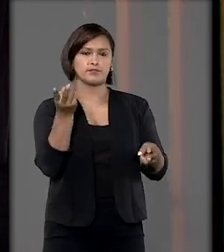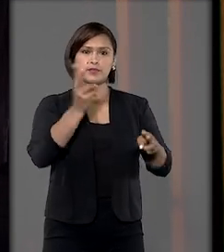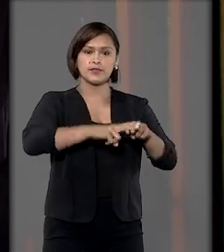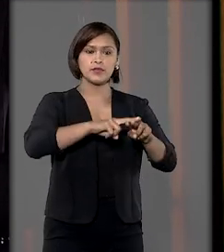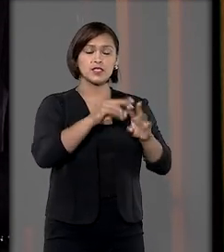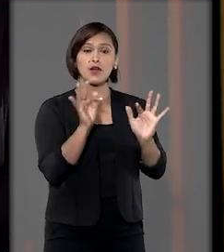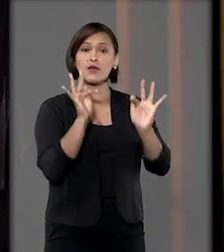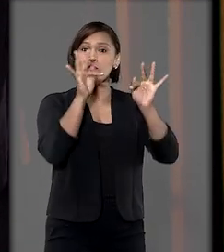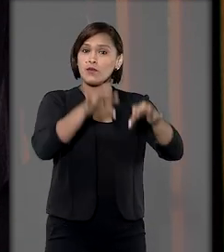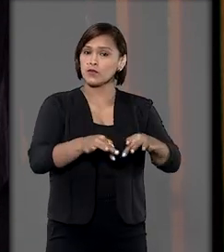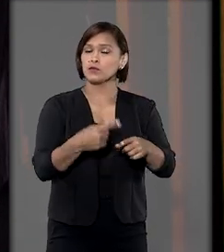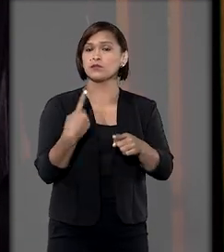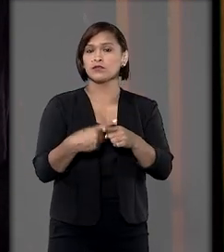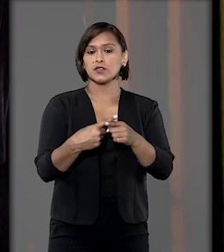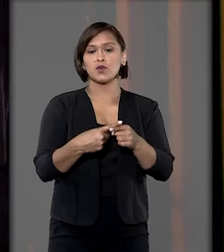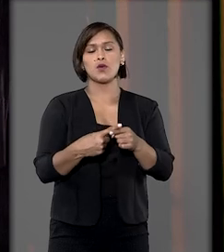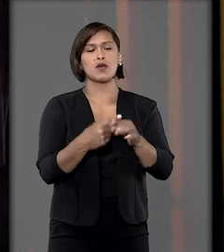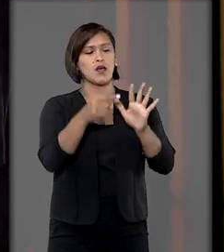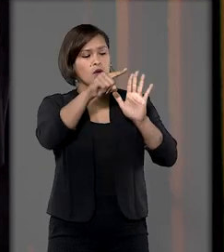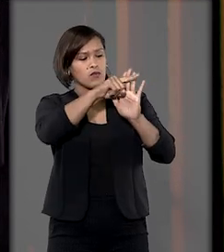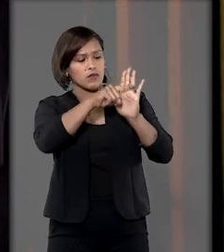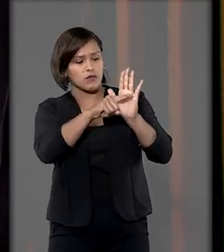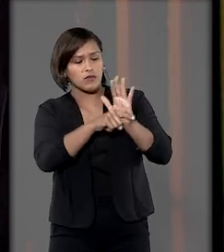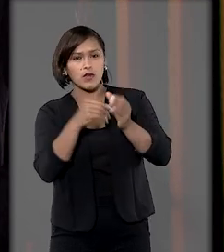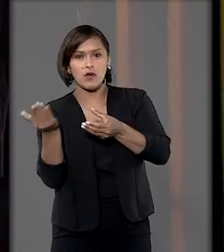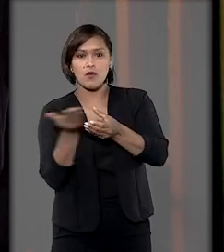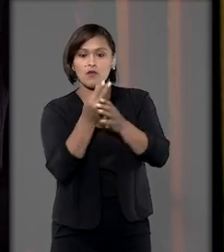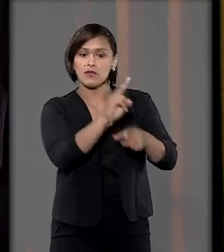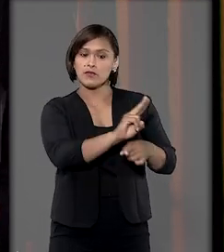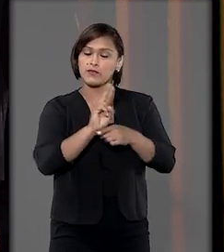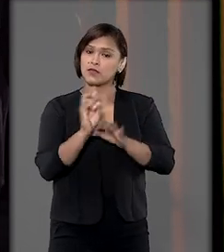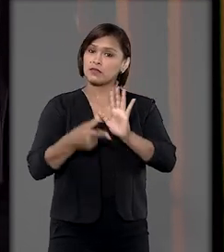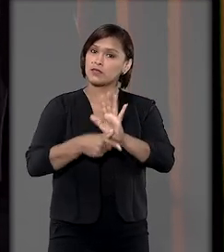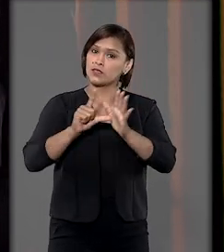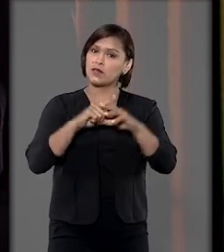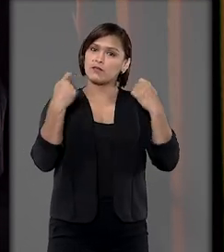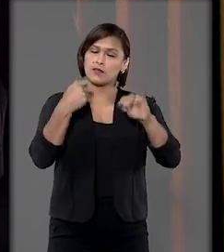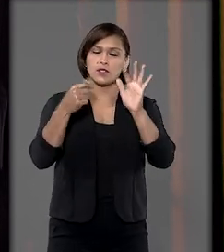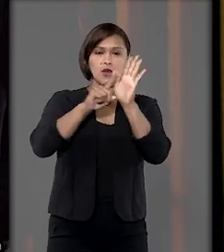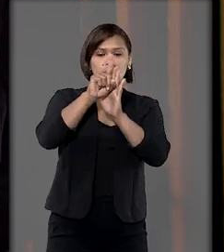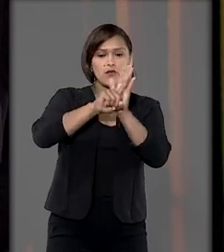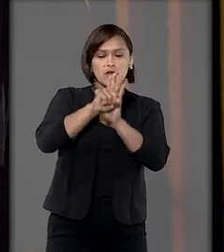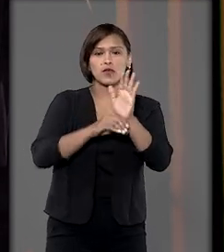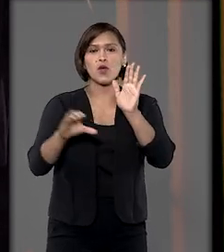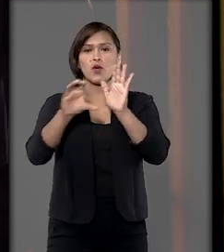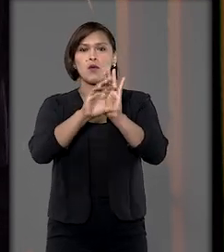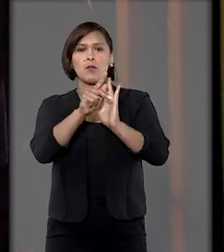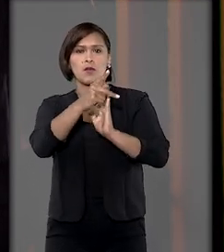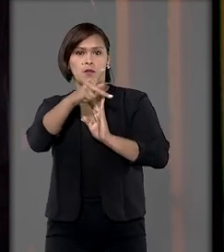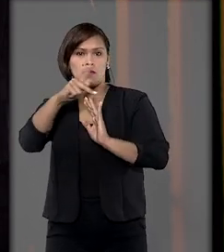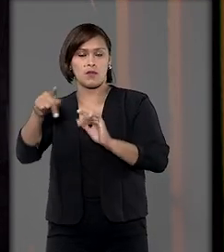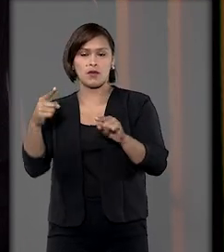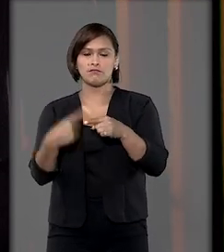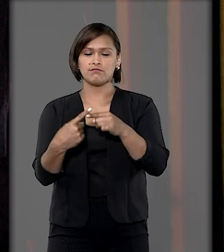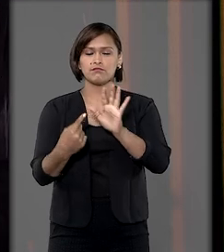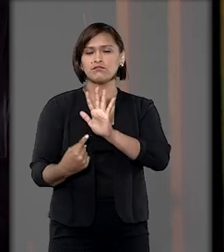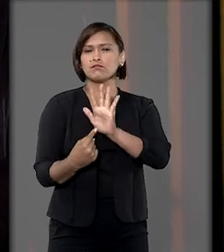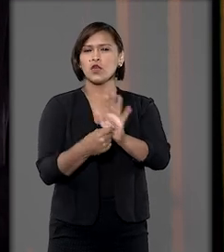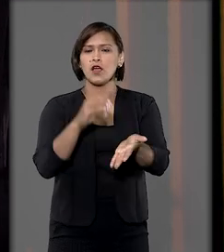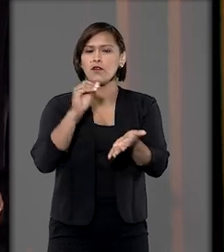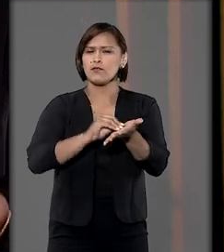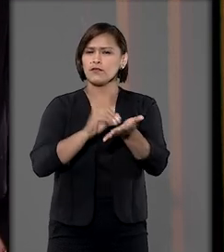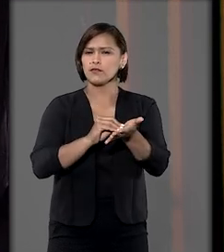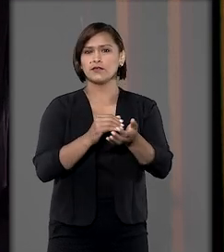deve ser a última opção, quando a adoção das medidas cautelares mais brandas previstas no Código de Processo Penal se